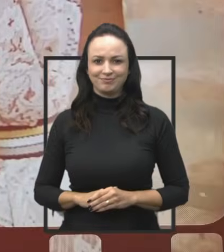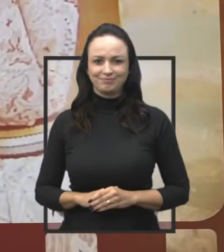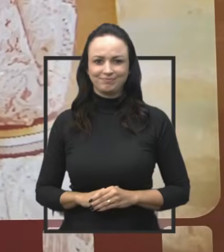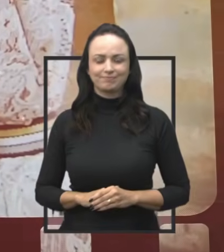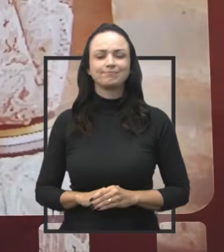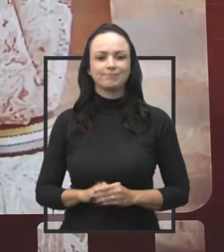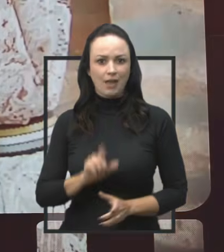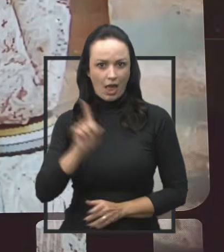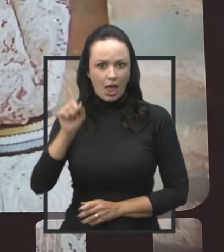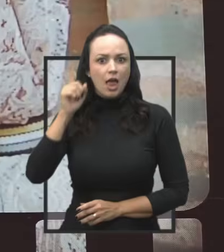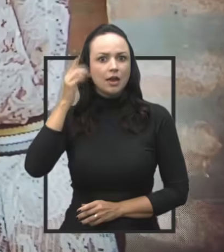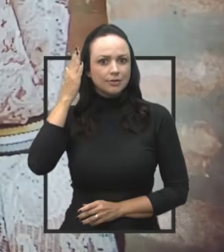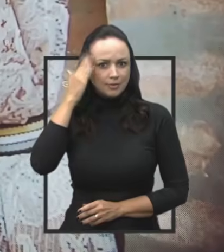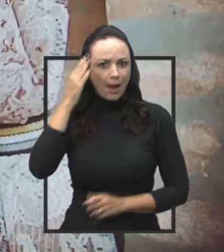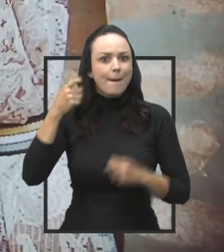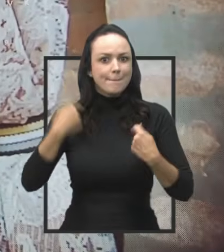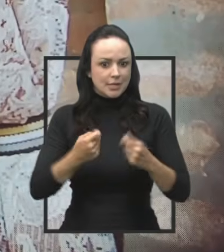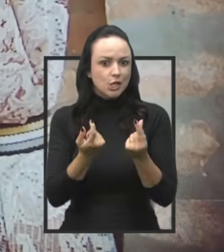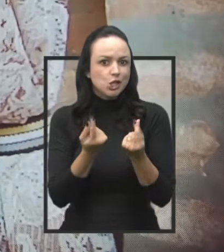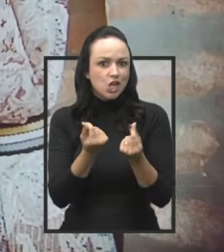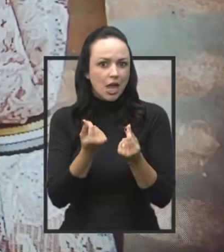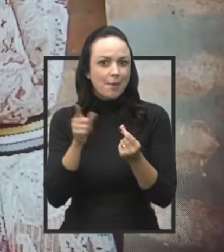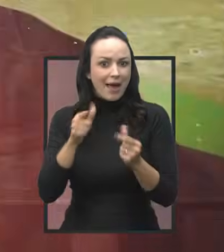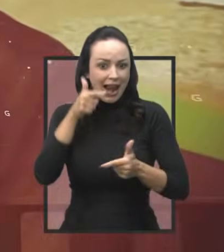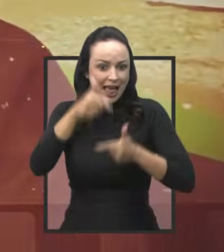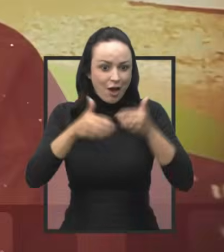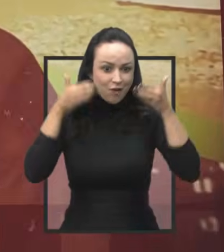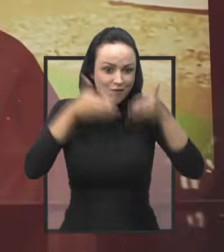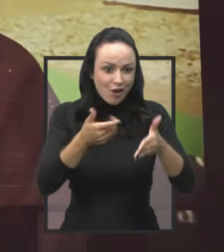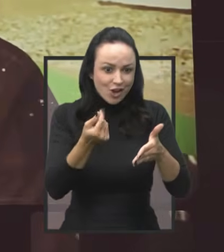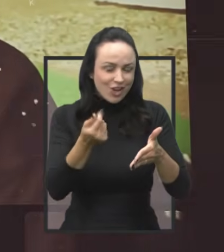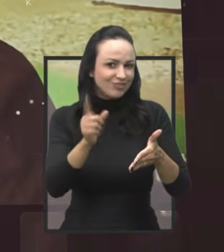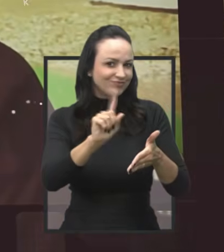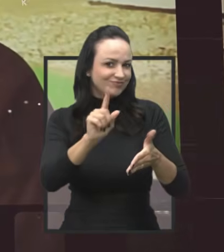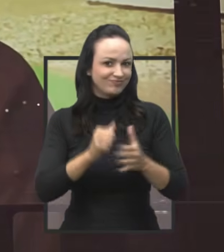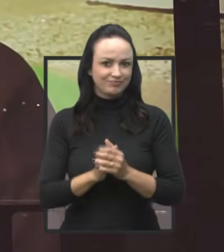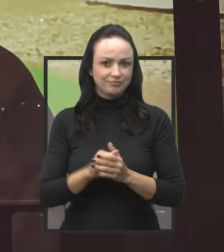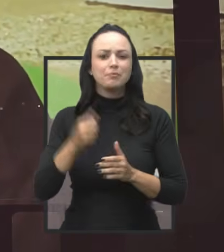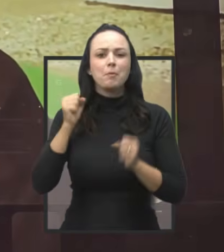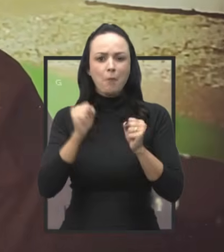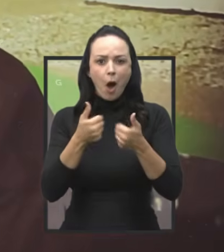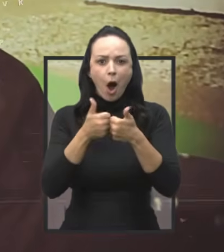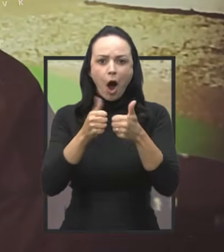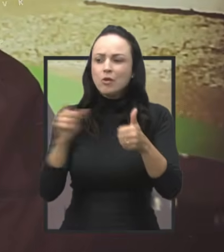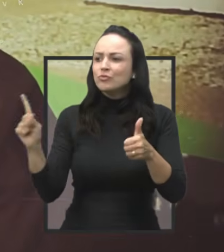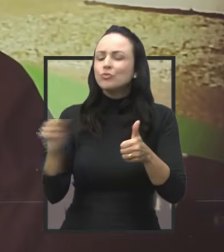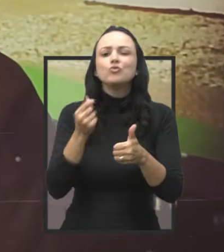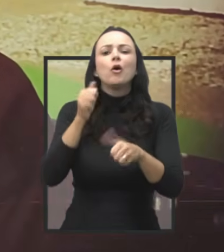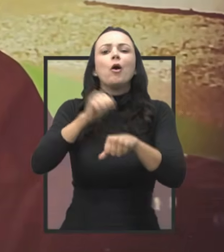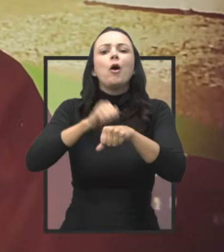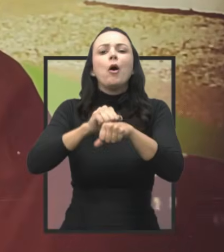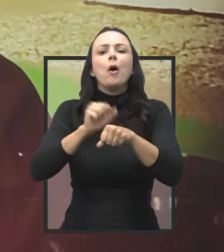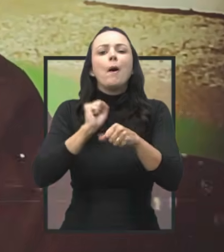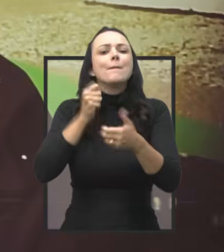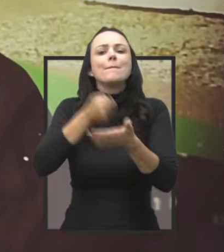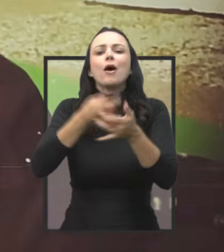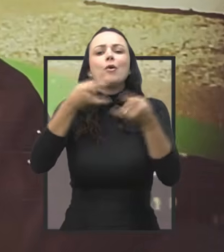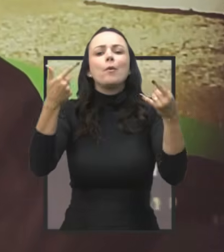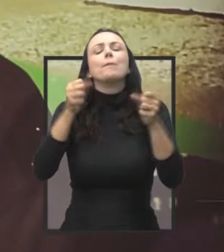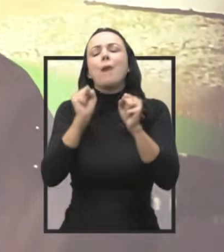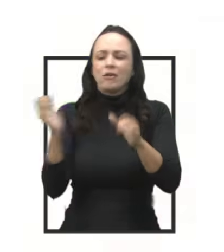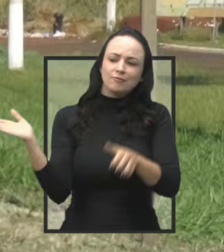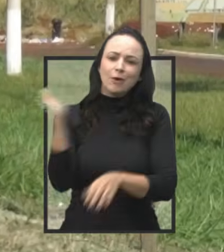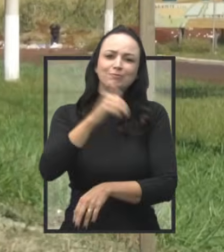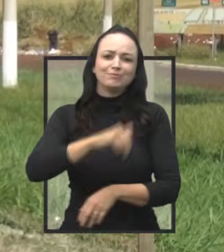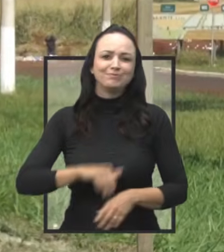Ele sabia que precisava do dinheiro, mas ele não trabalhava por dinheiro. Sempre cabia mais um. Não tenho dinheiro para pagar a passagem, pode